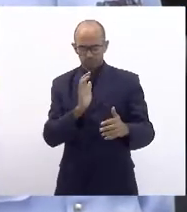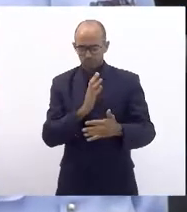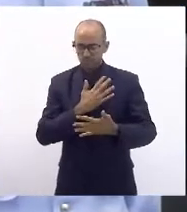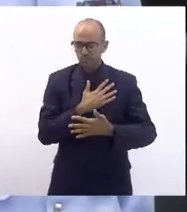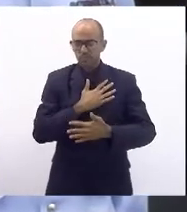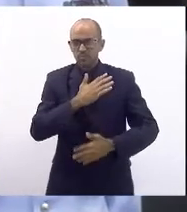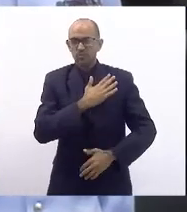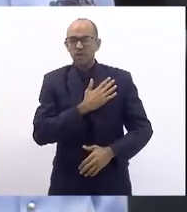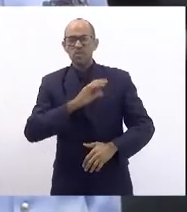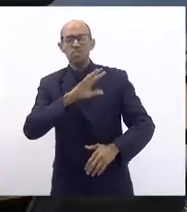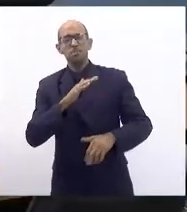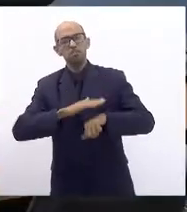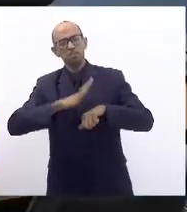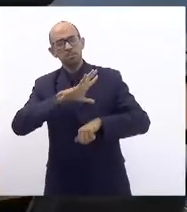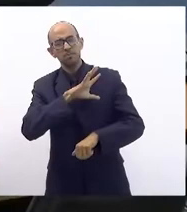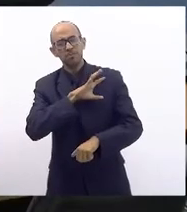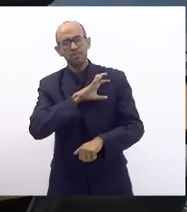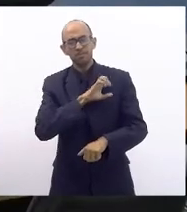E aí